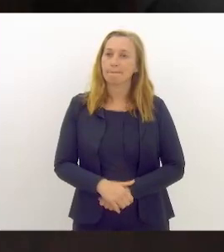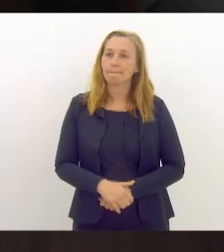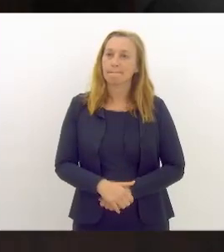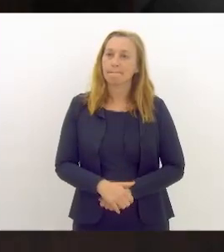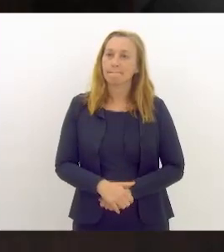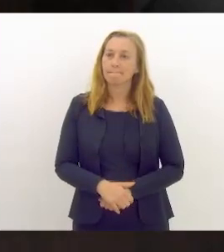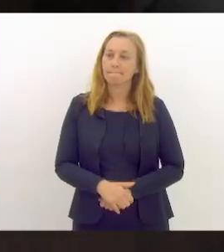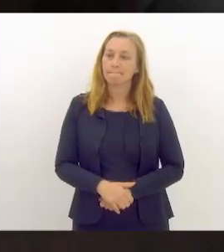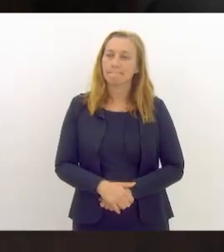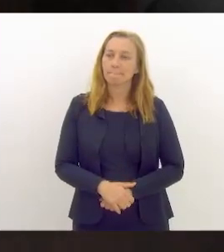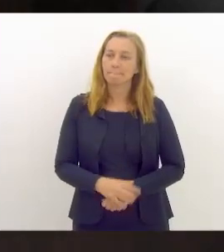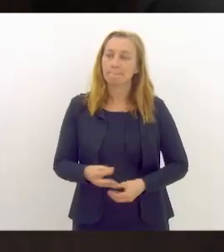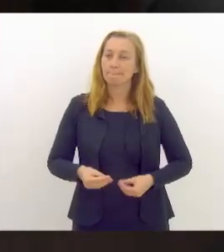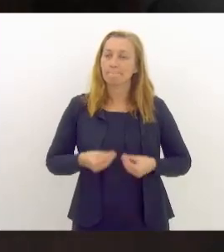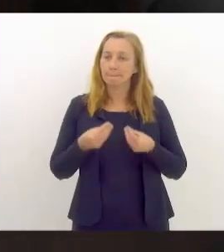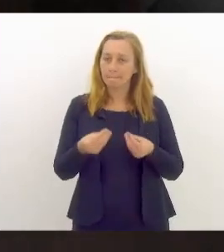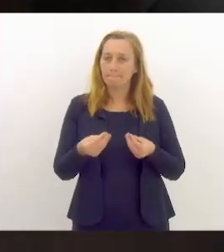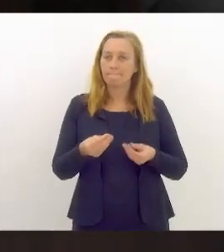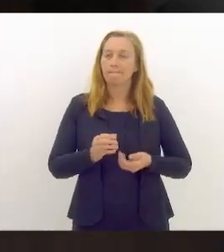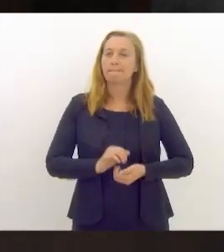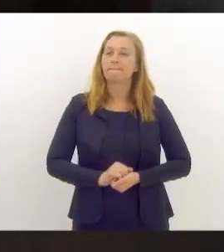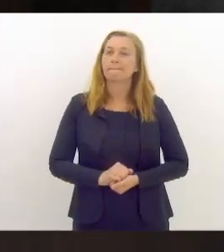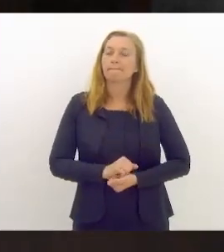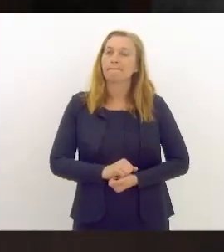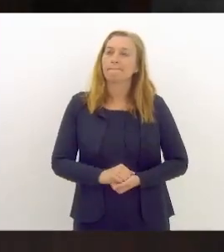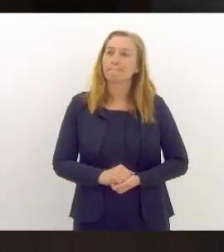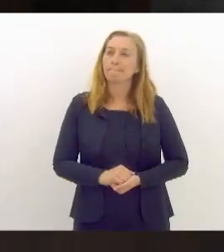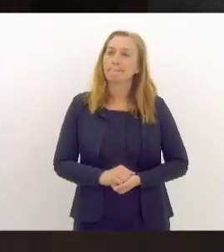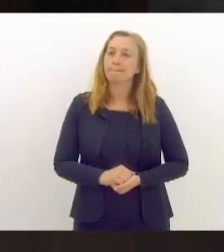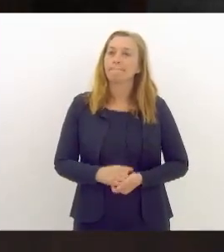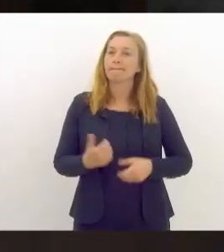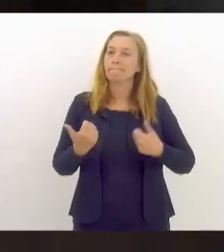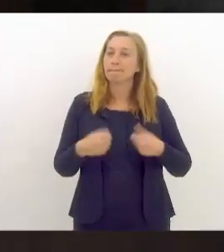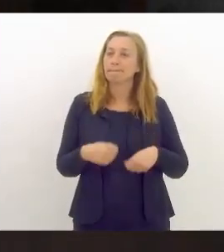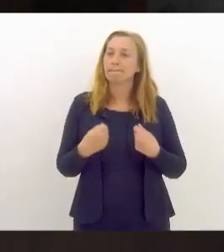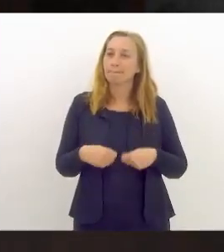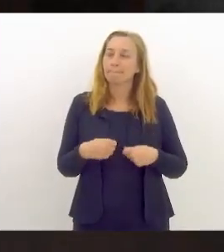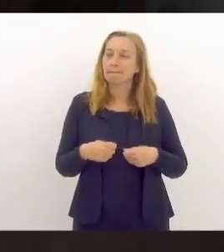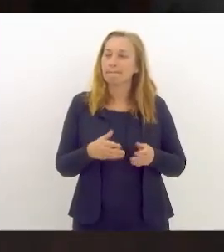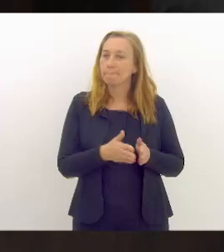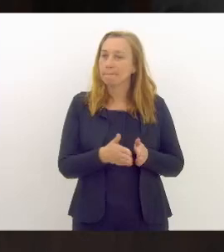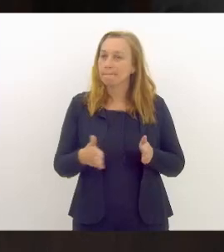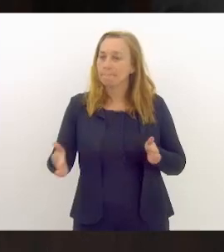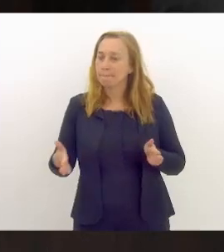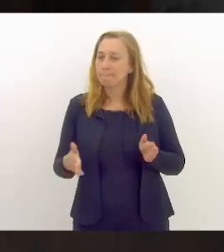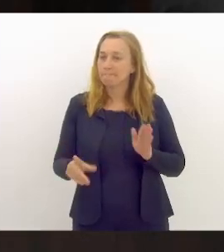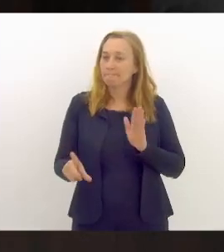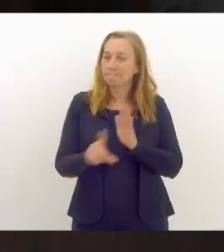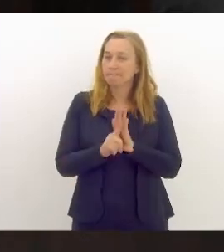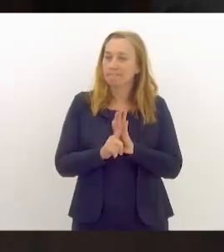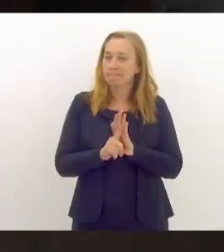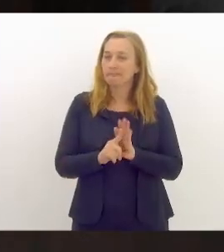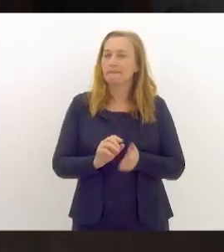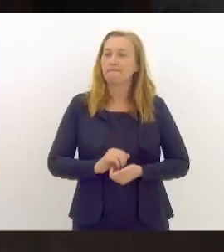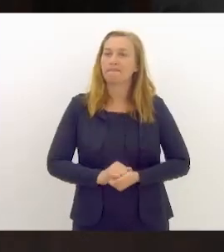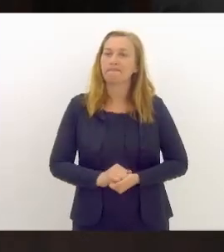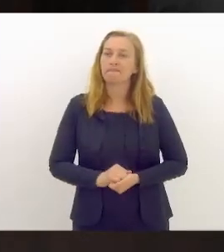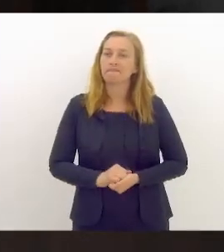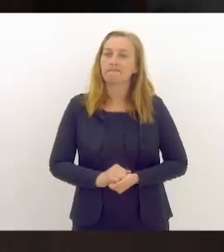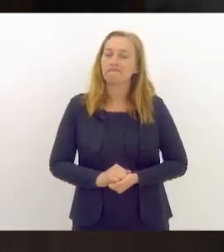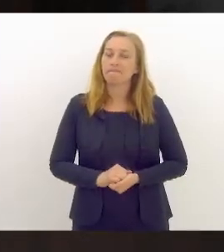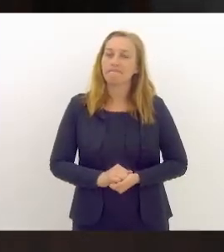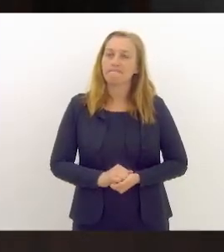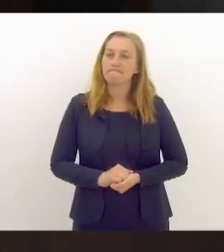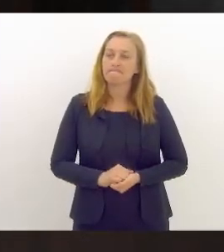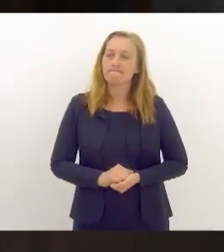possa ser concedida Ela precisa passar pelo processo legislativo precisa